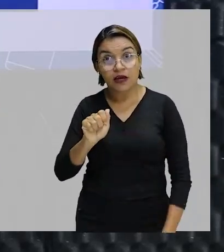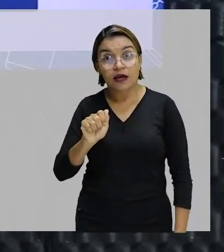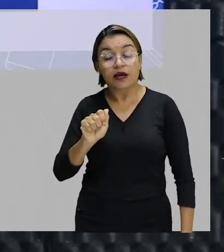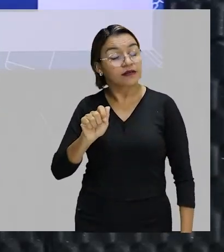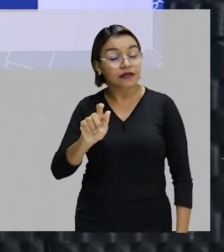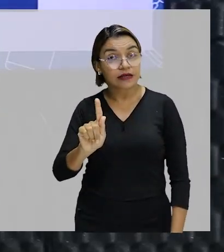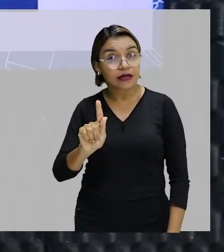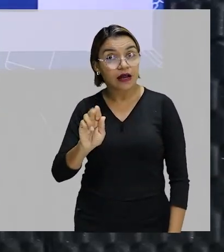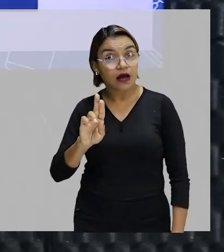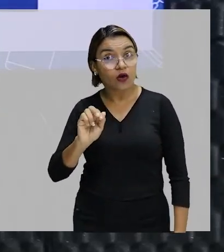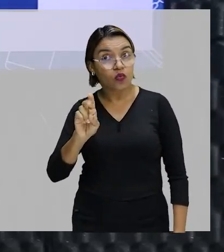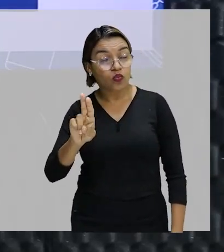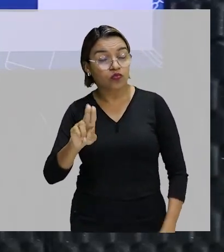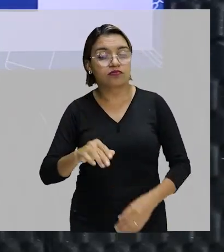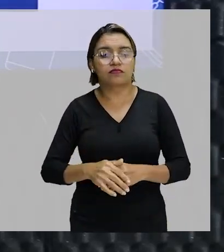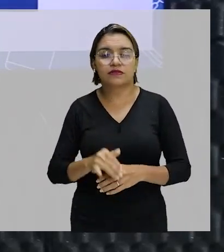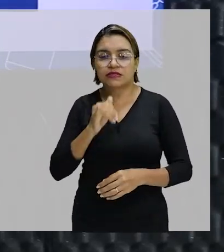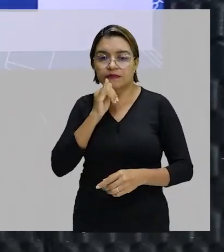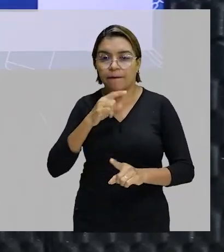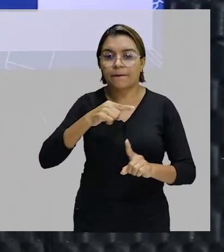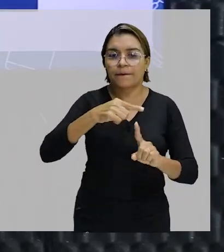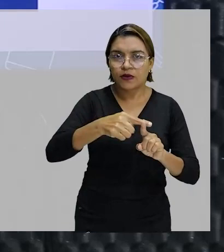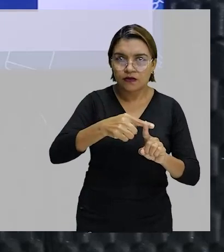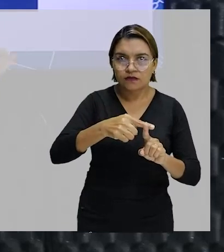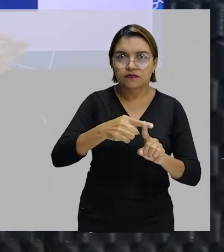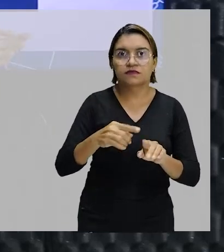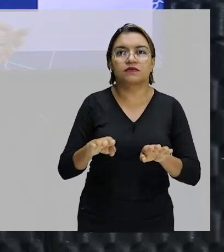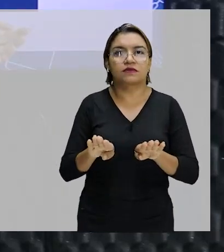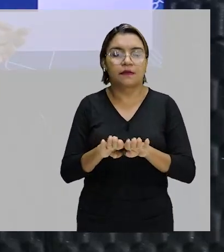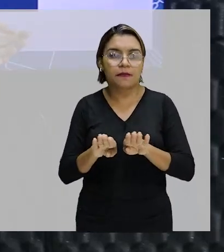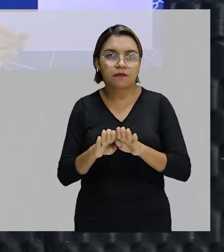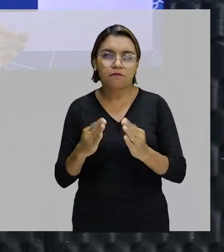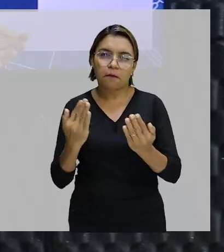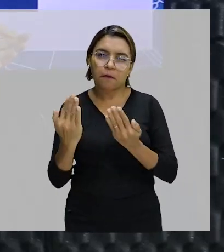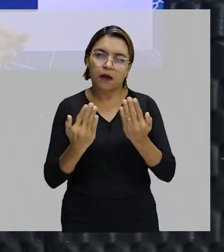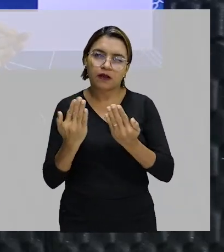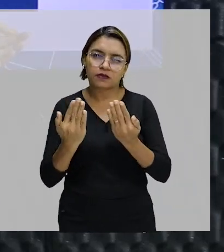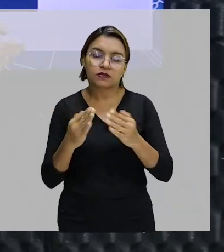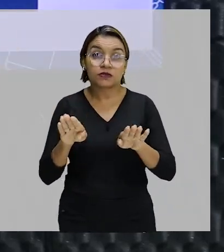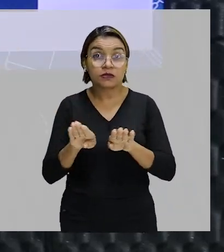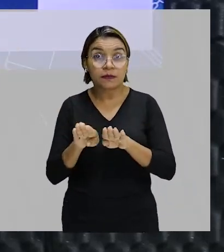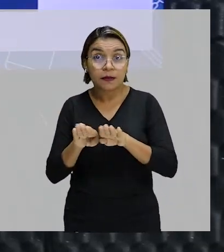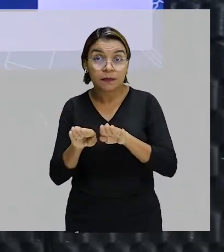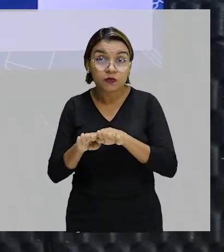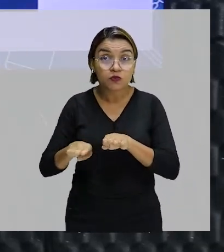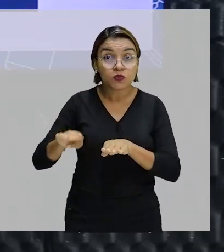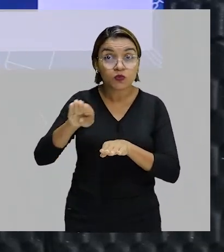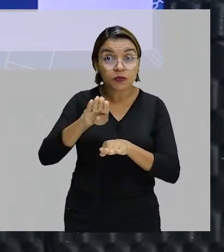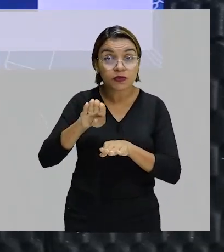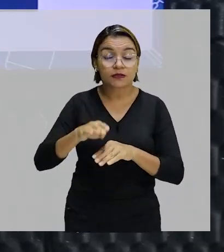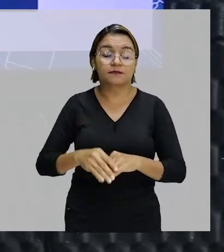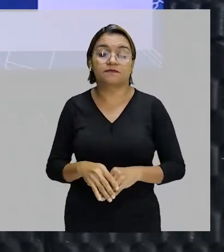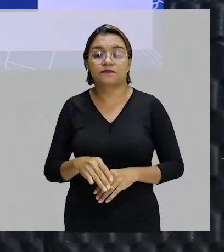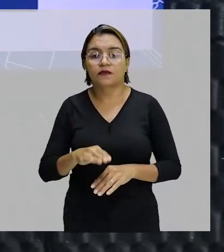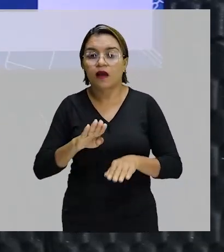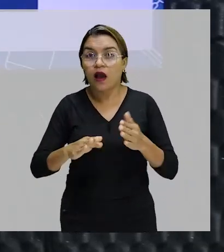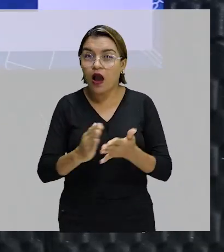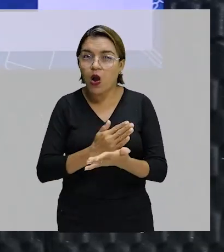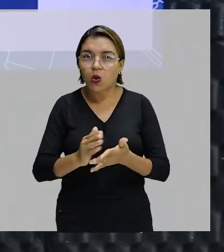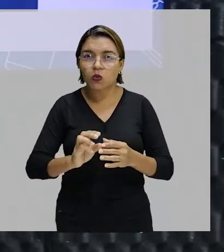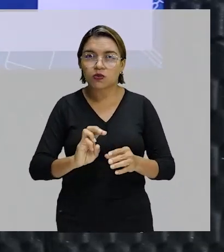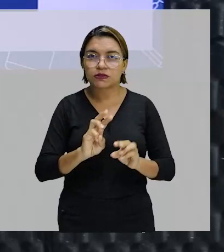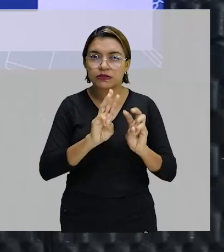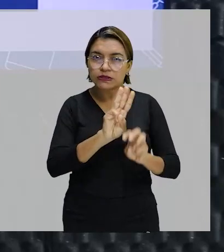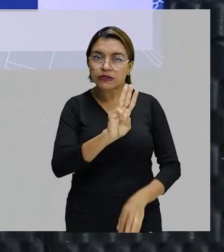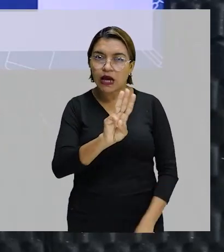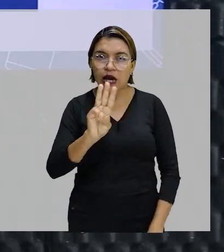O grau positivo, o grau comparativo e o grau superlativo. Tem alguns sites que nem apresentam